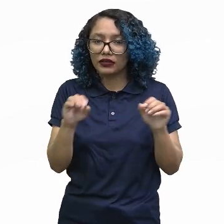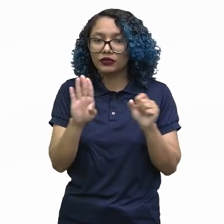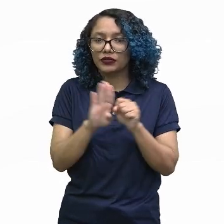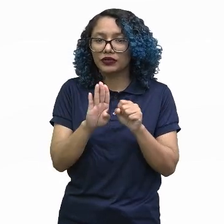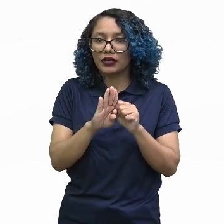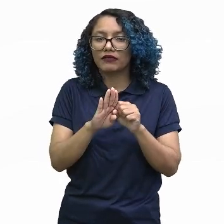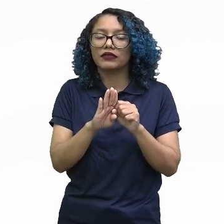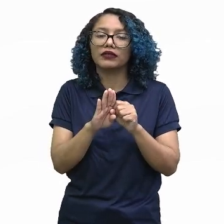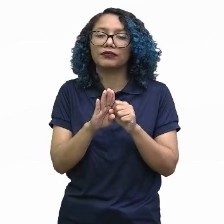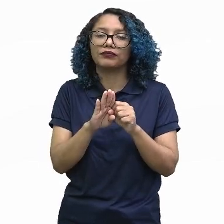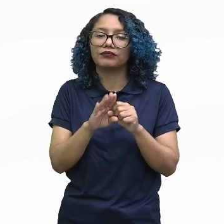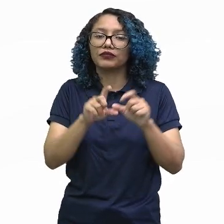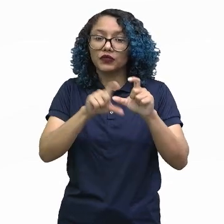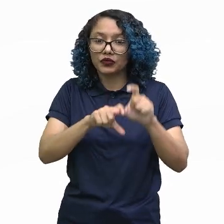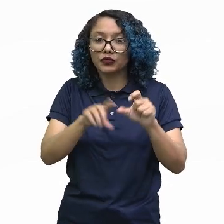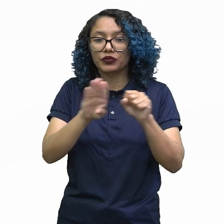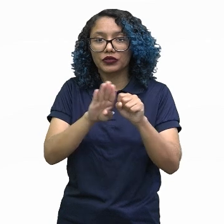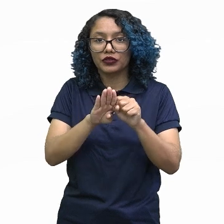subordinada substantiva